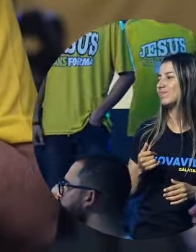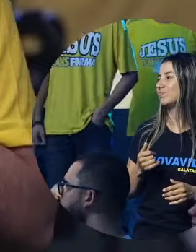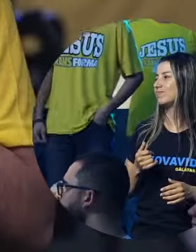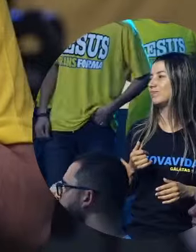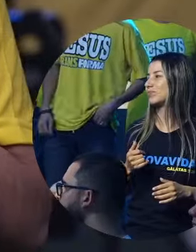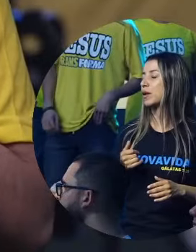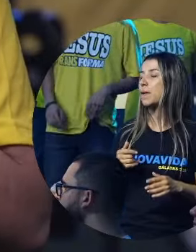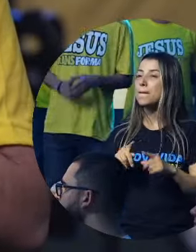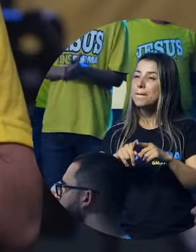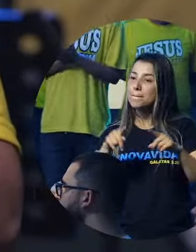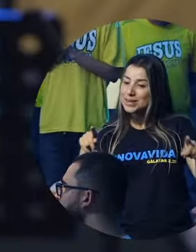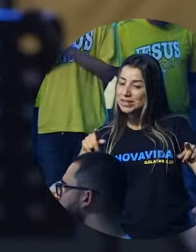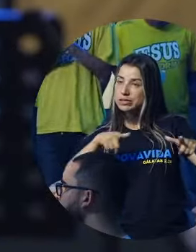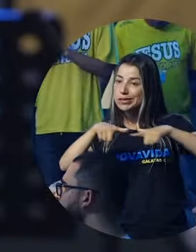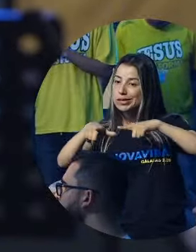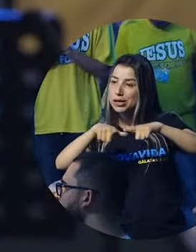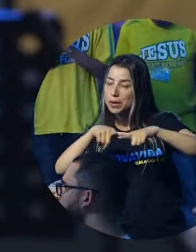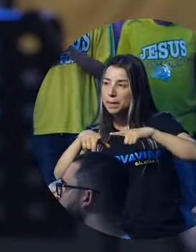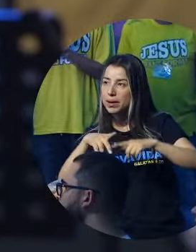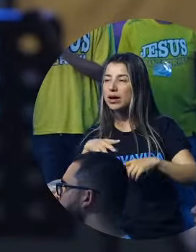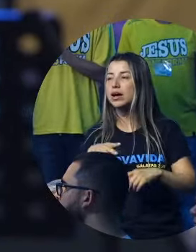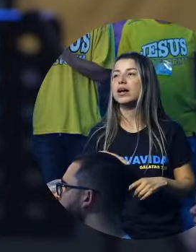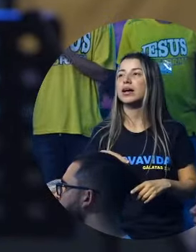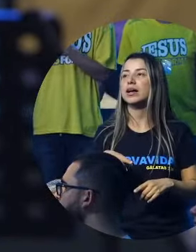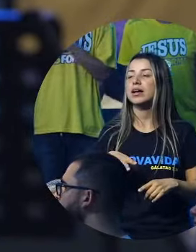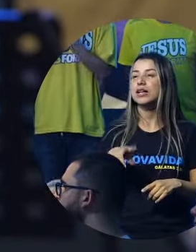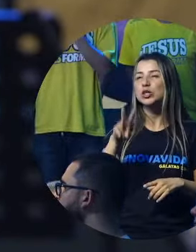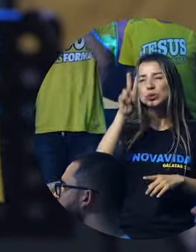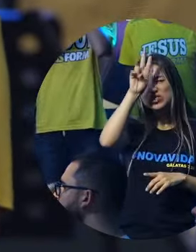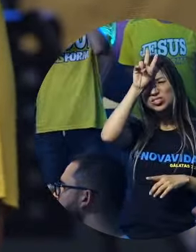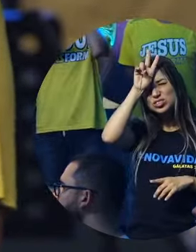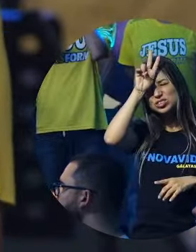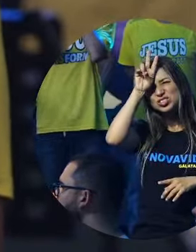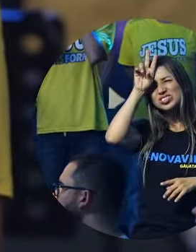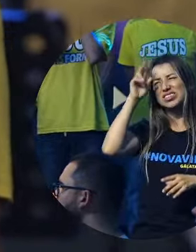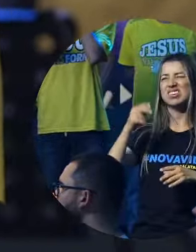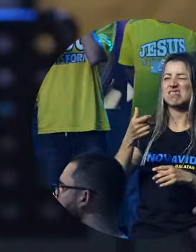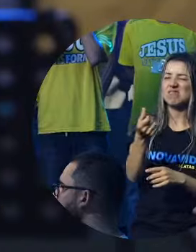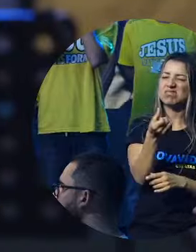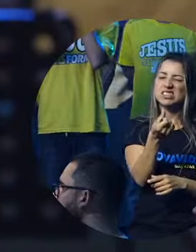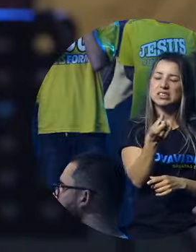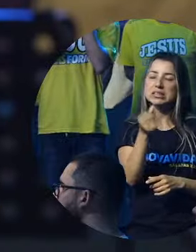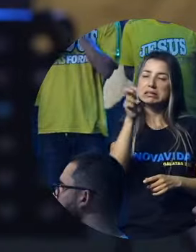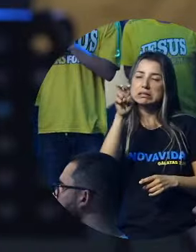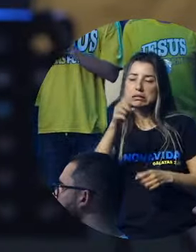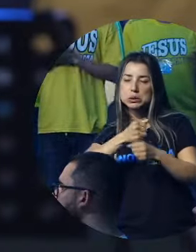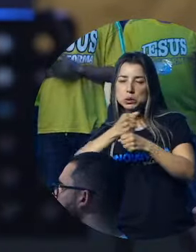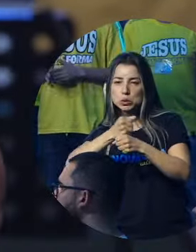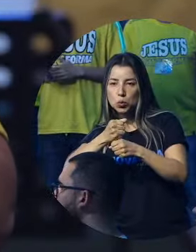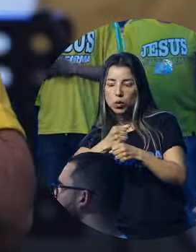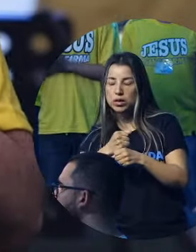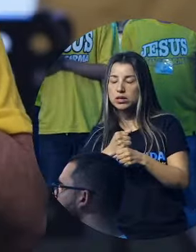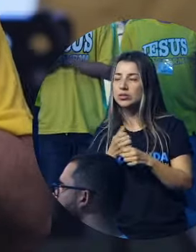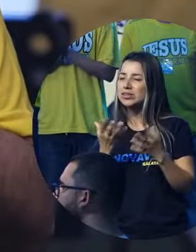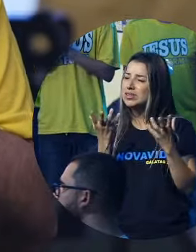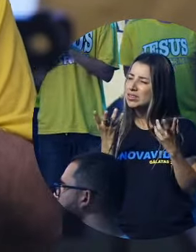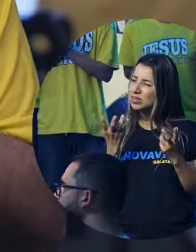Eles trabalham entre os índios gerentes há muitos anos, há 65 anos. Eu quero honrar esse